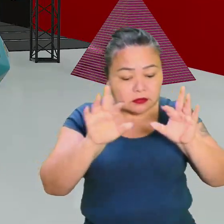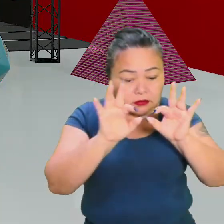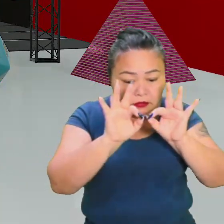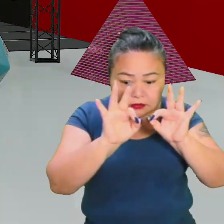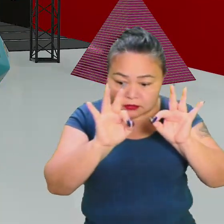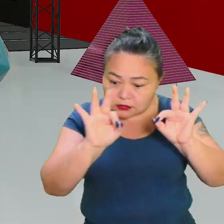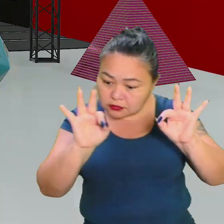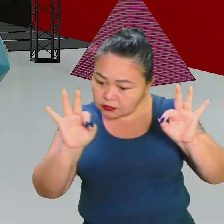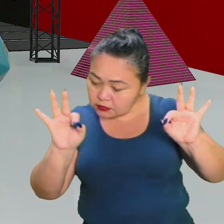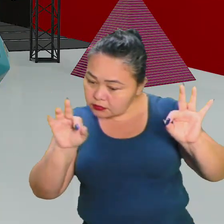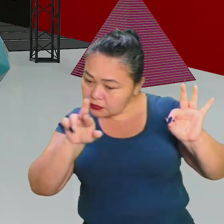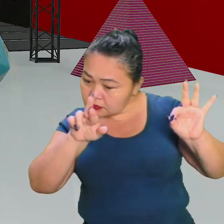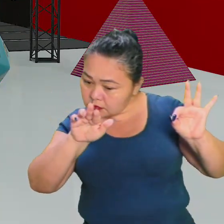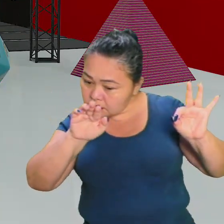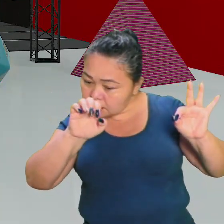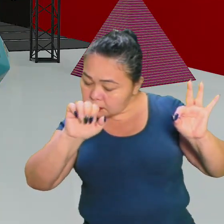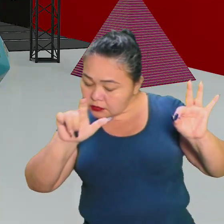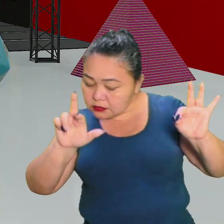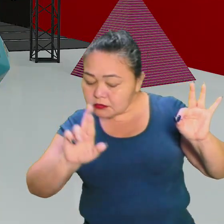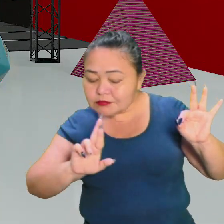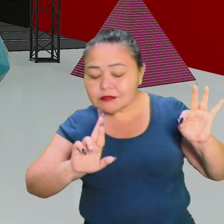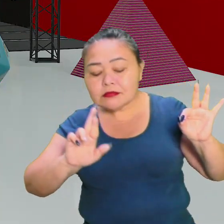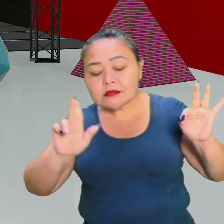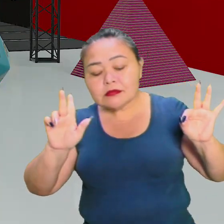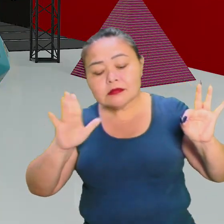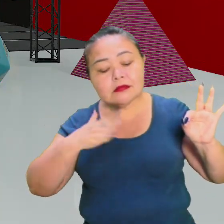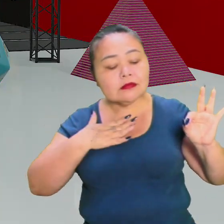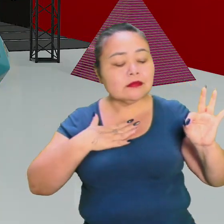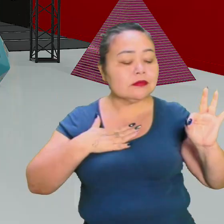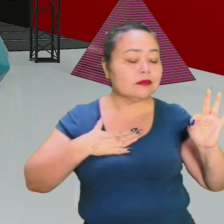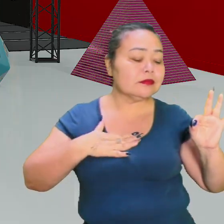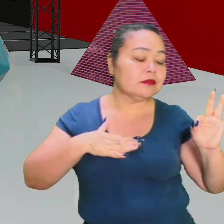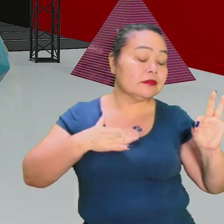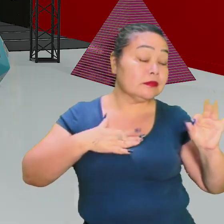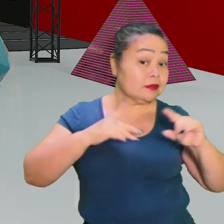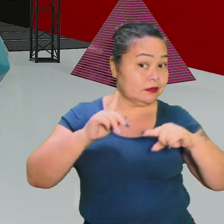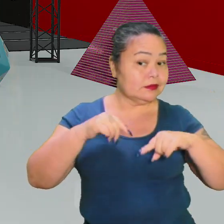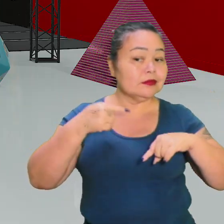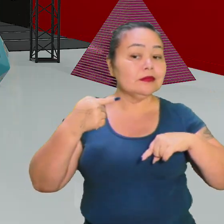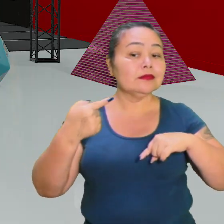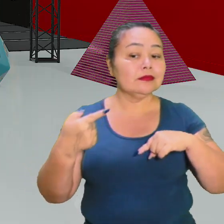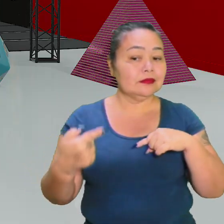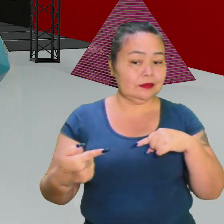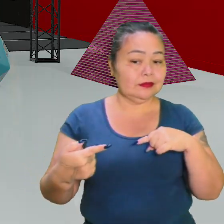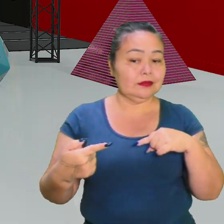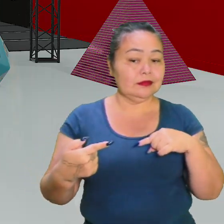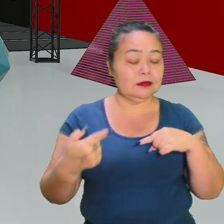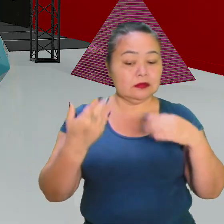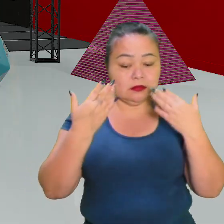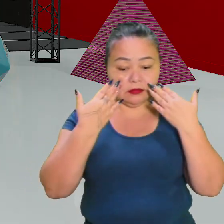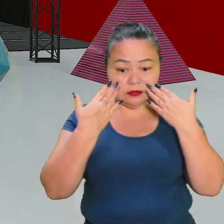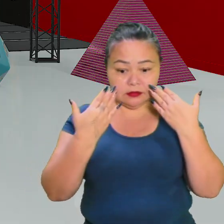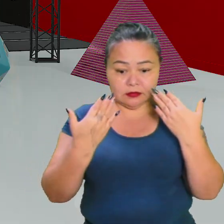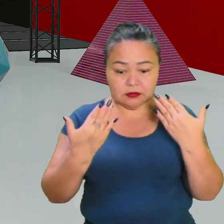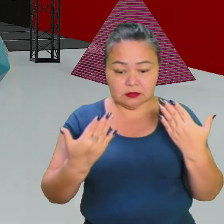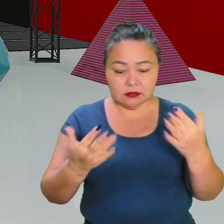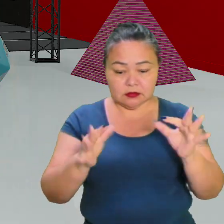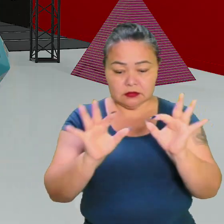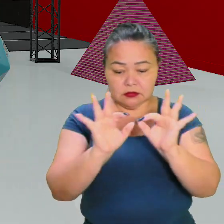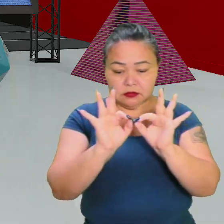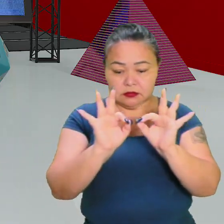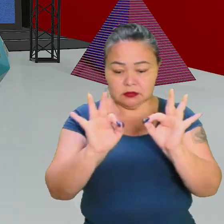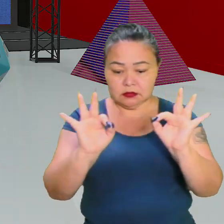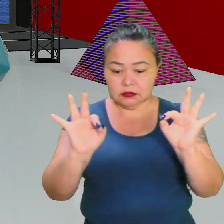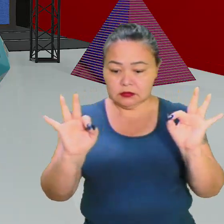reta real de uma maneira diferente, mais calma. Depois, olhamos para a reta real